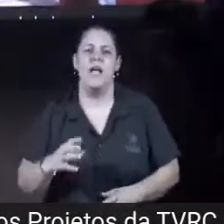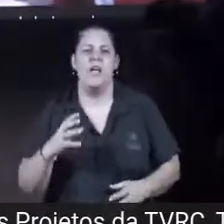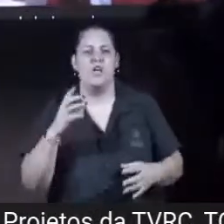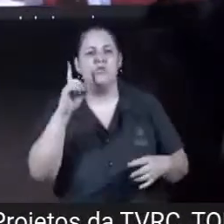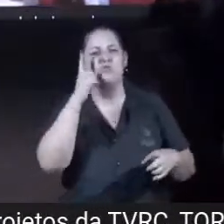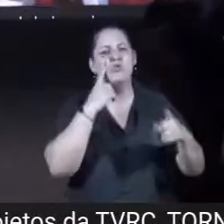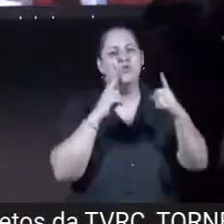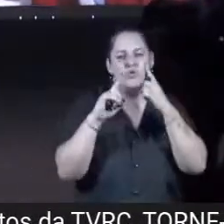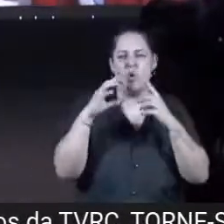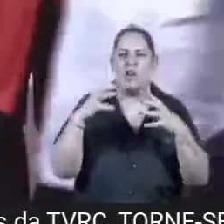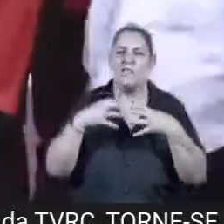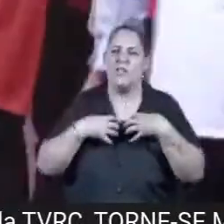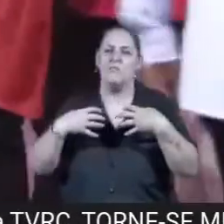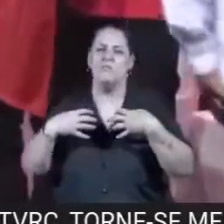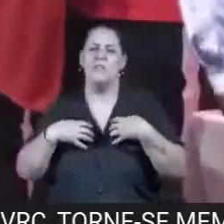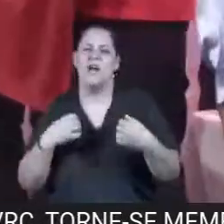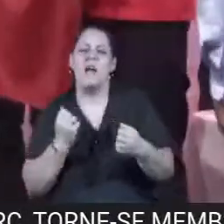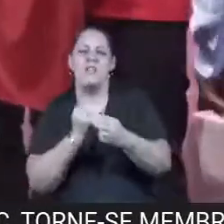Vamos lá, gente.